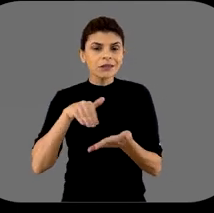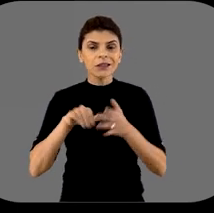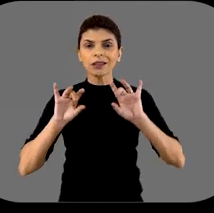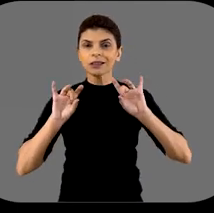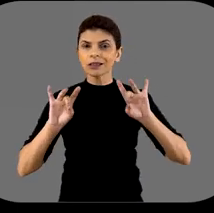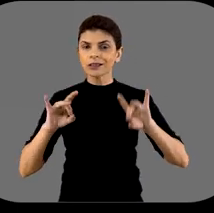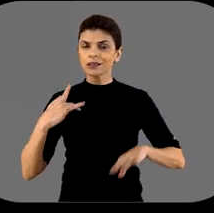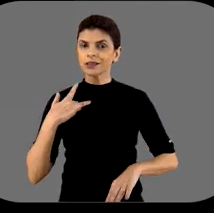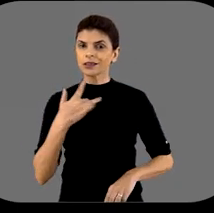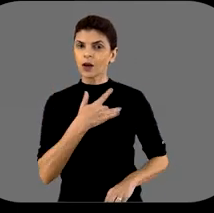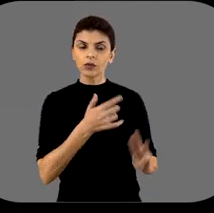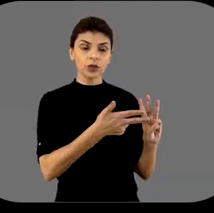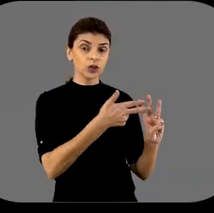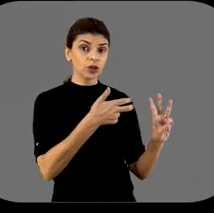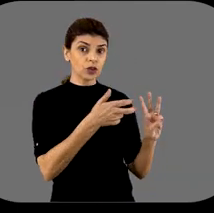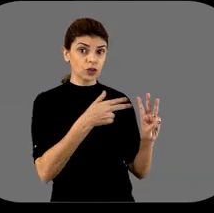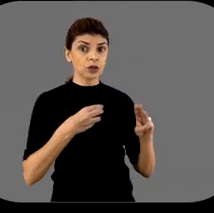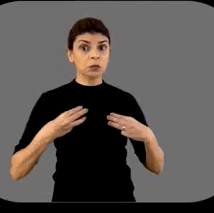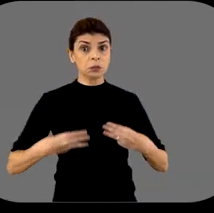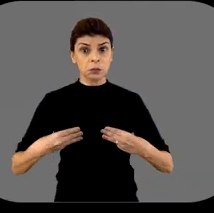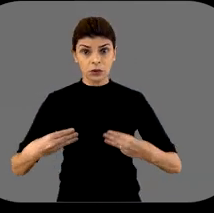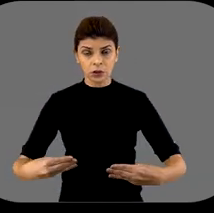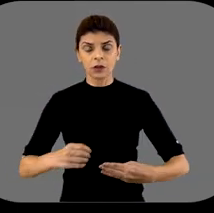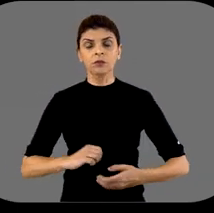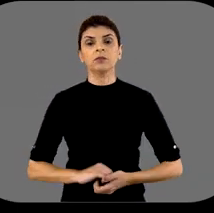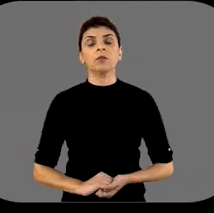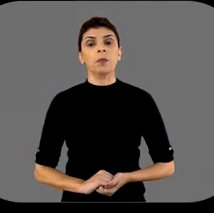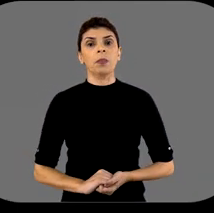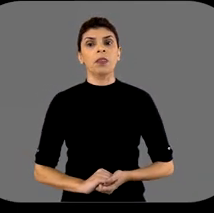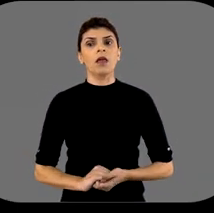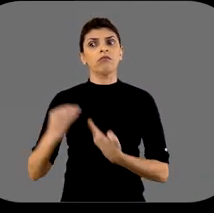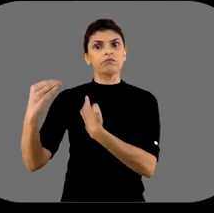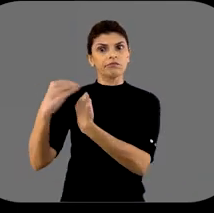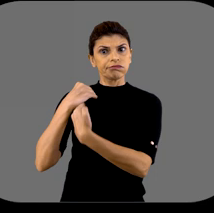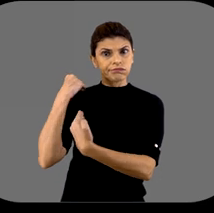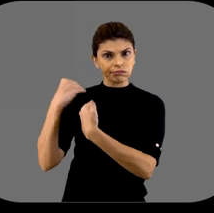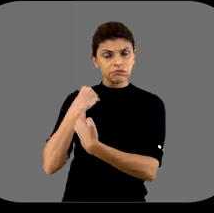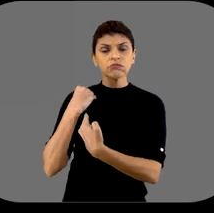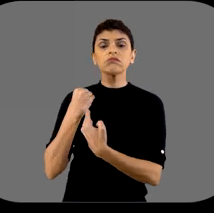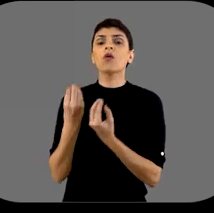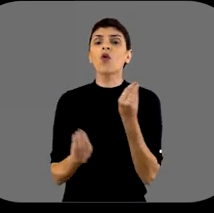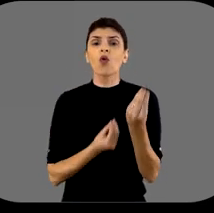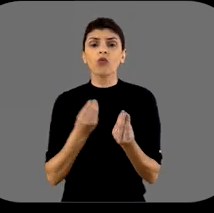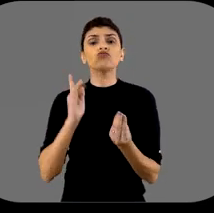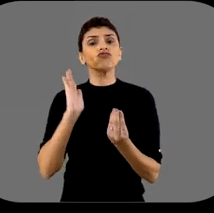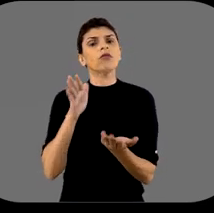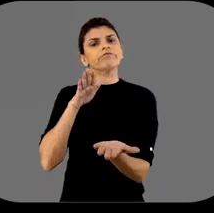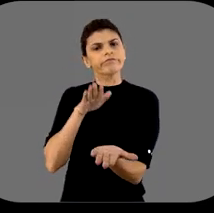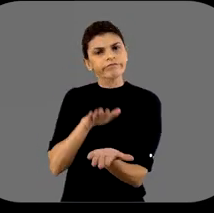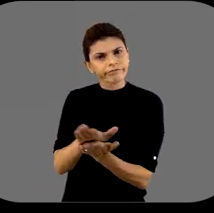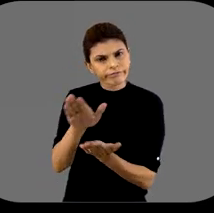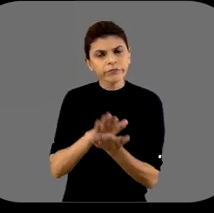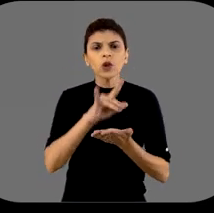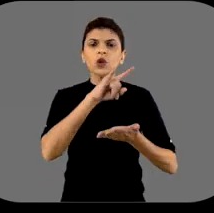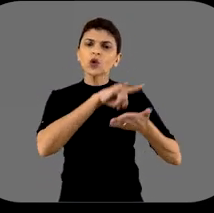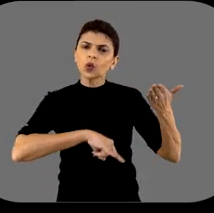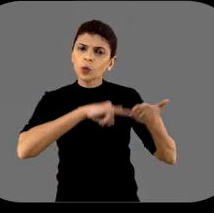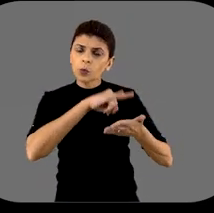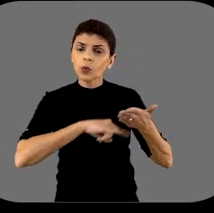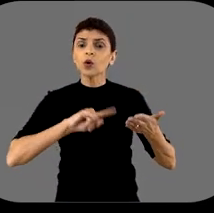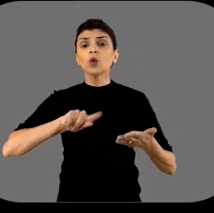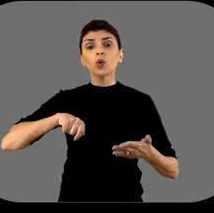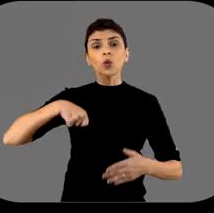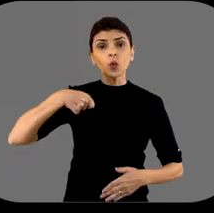Especial de Saúde Indígena do Ministério. Essas recomendações elas foram publicadas em diversos documentos